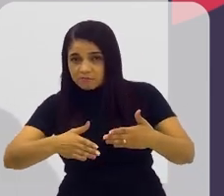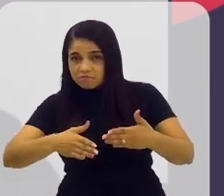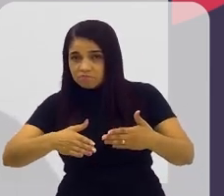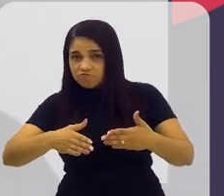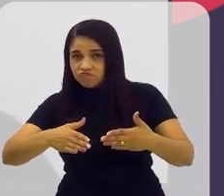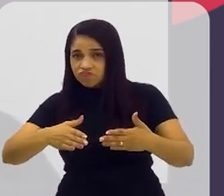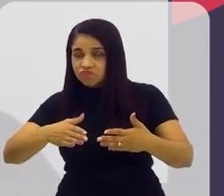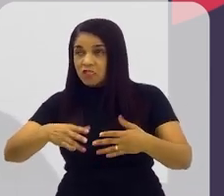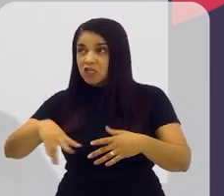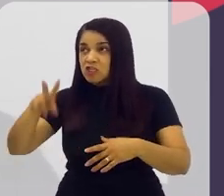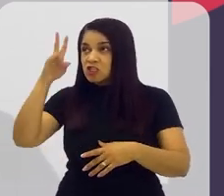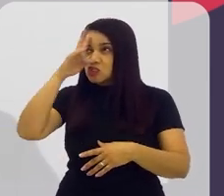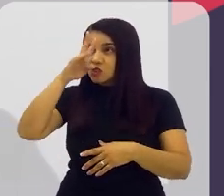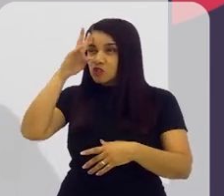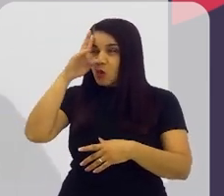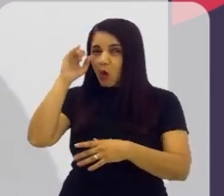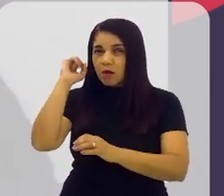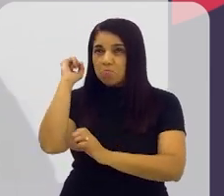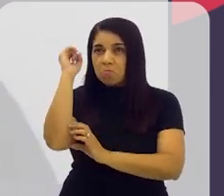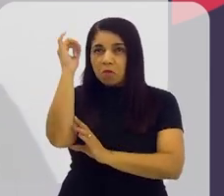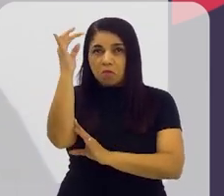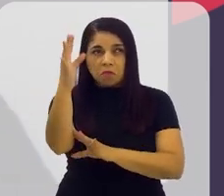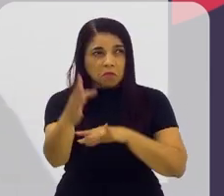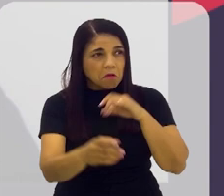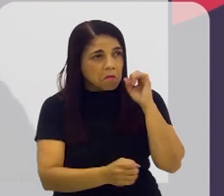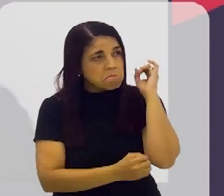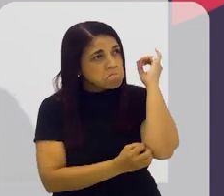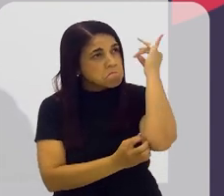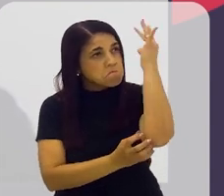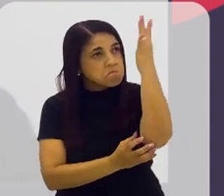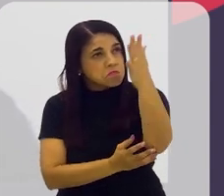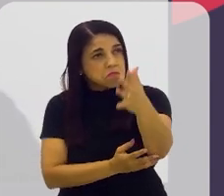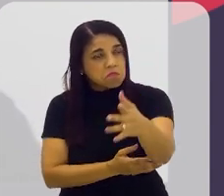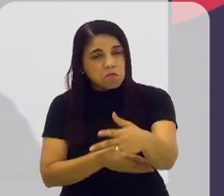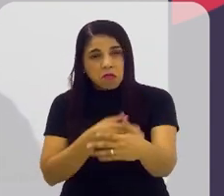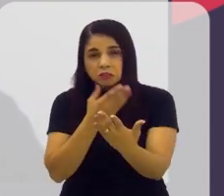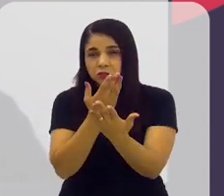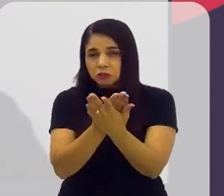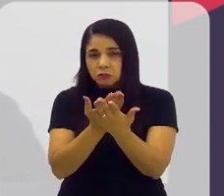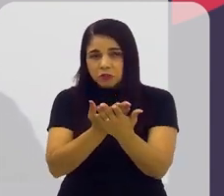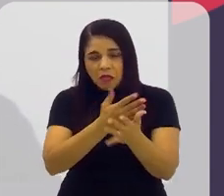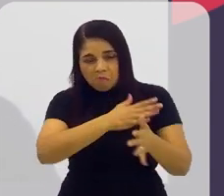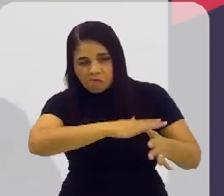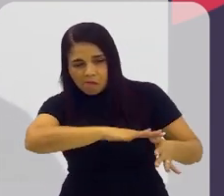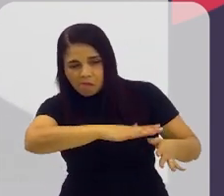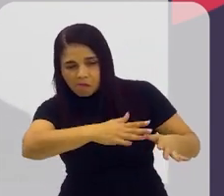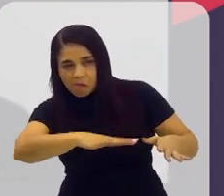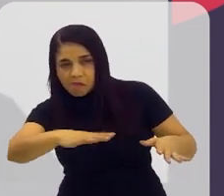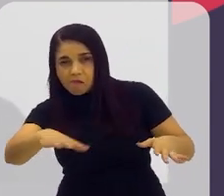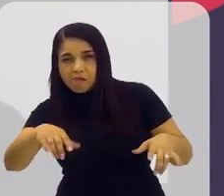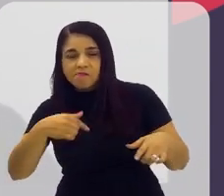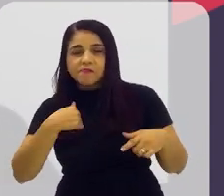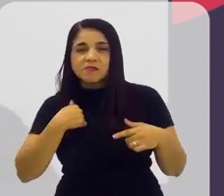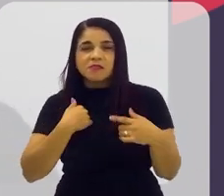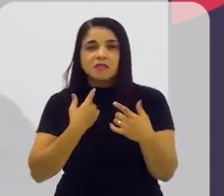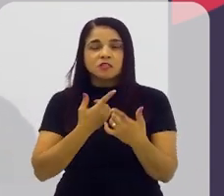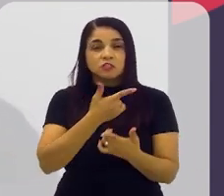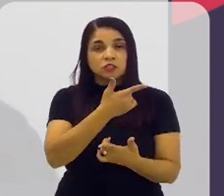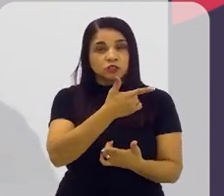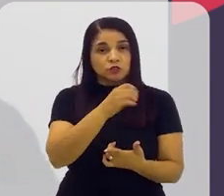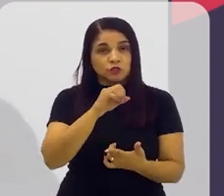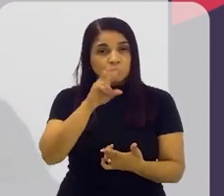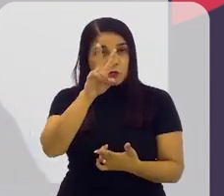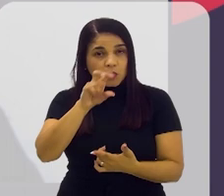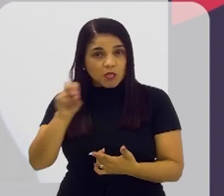Atlântica, né, todo o seu histórico que a gente começa a estudar de existência, né, colocar